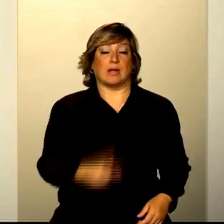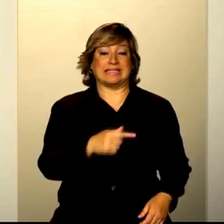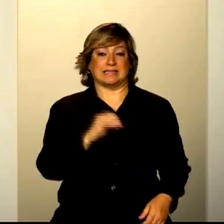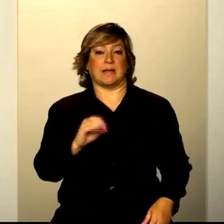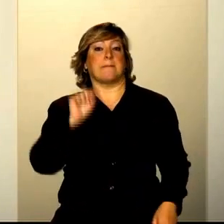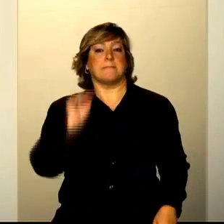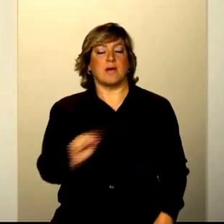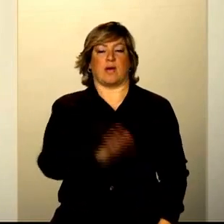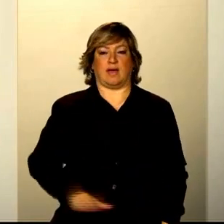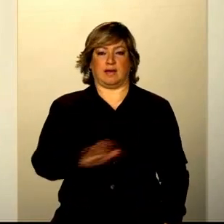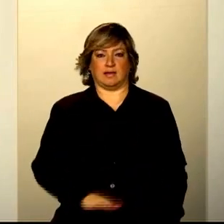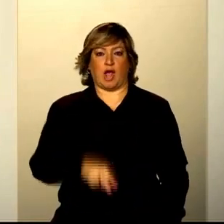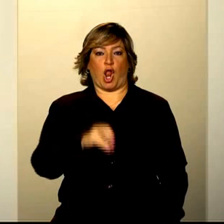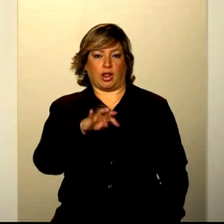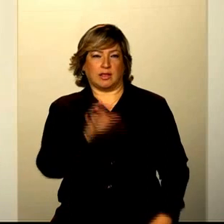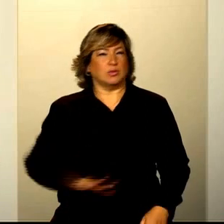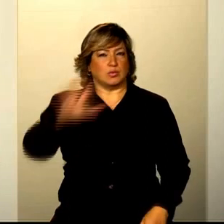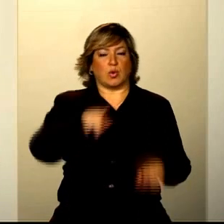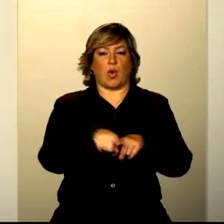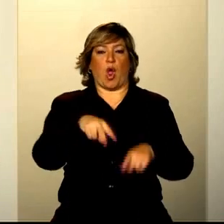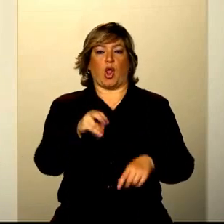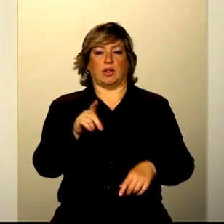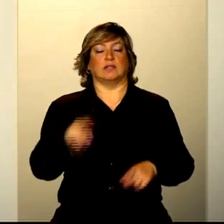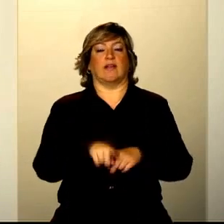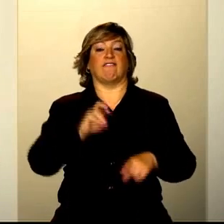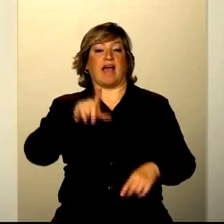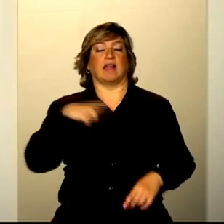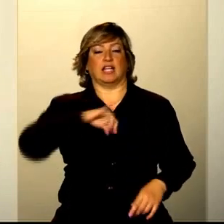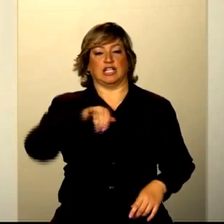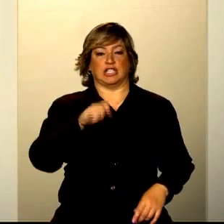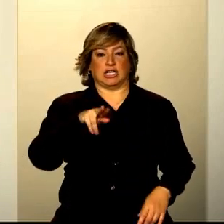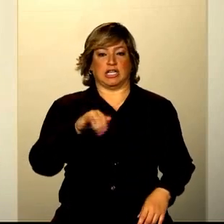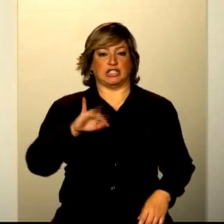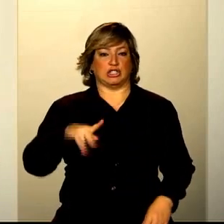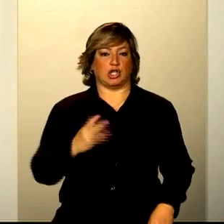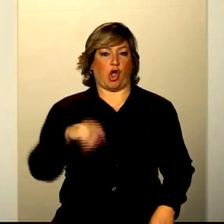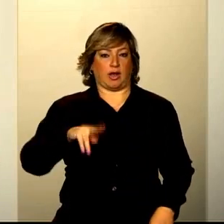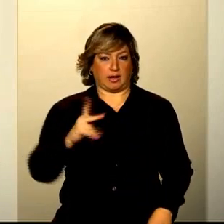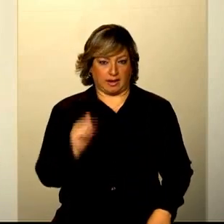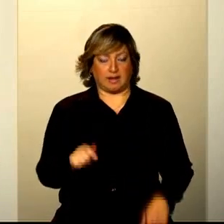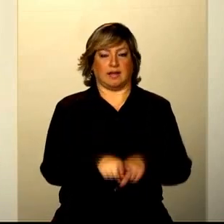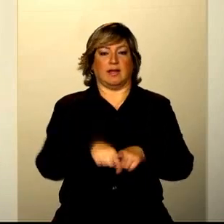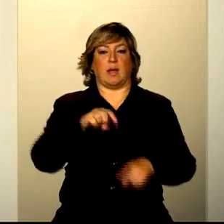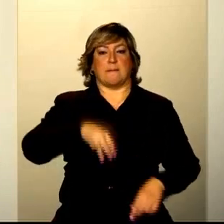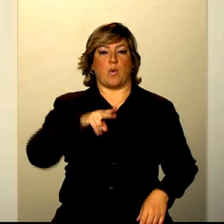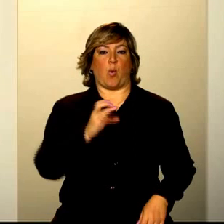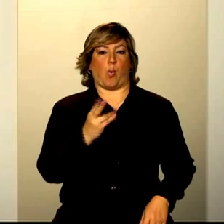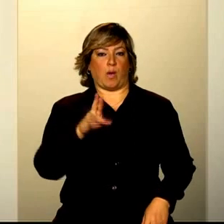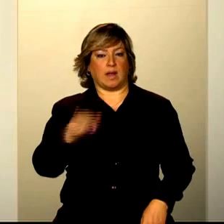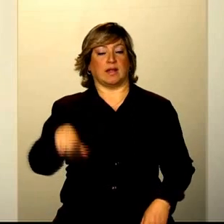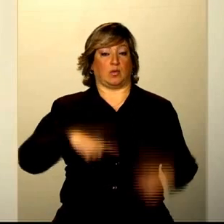crianças do norte e do nordeste do Vale do jequ Tonha e do mukuri em Minas Gerais já